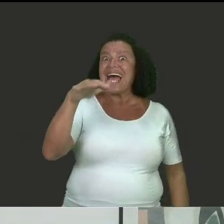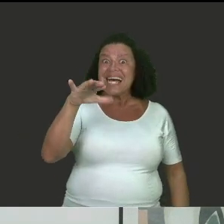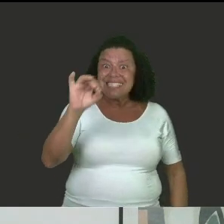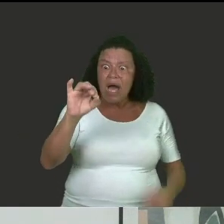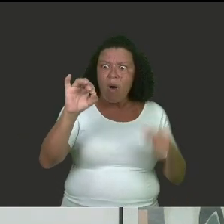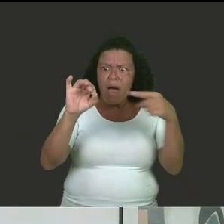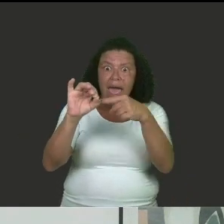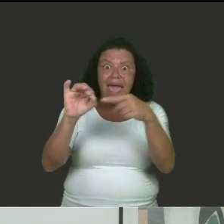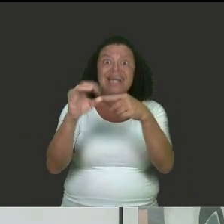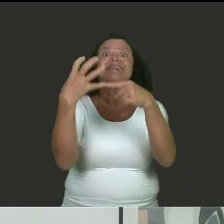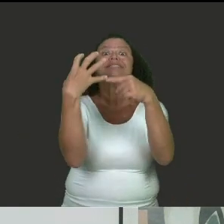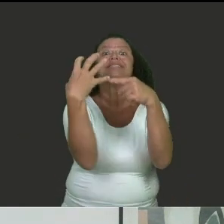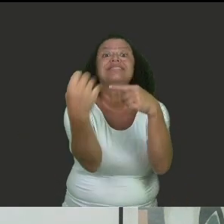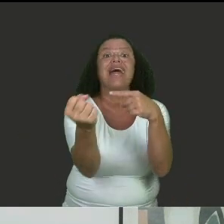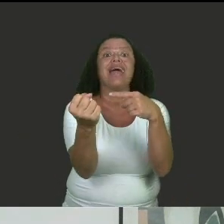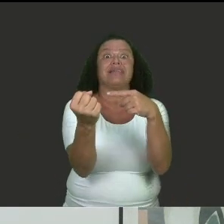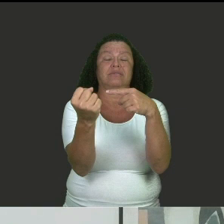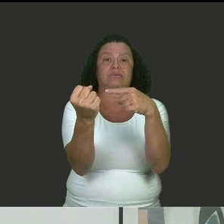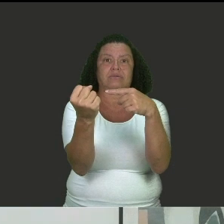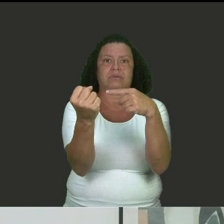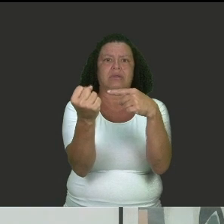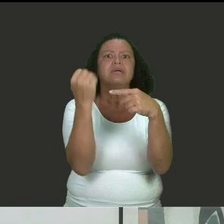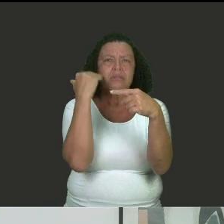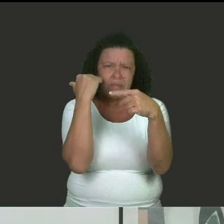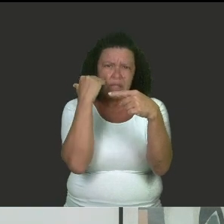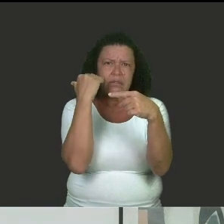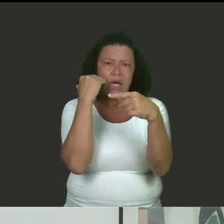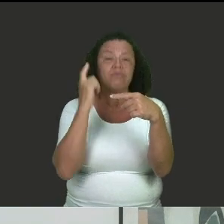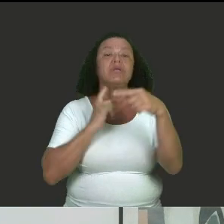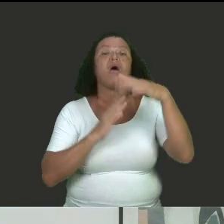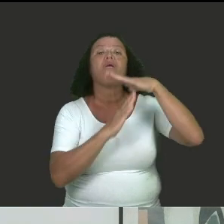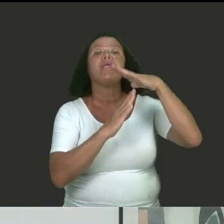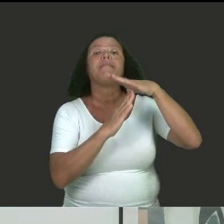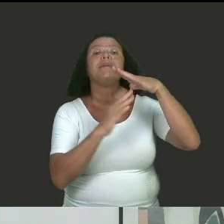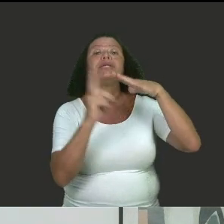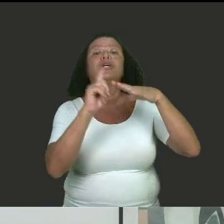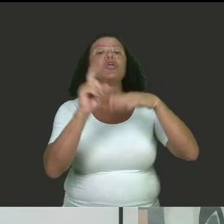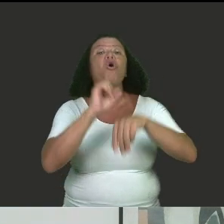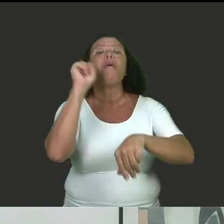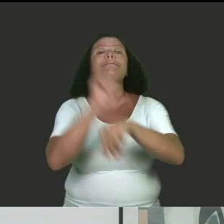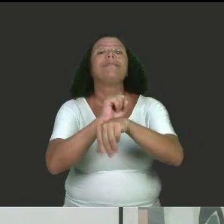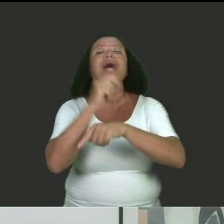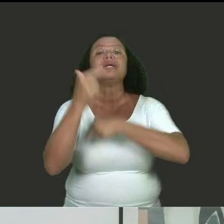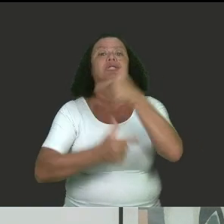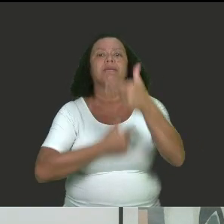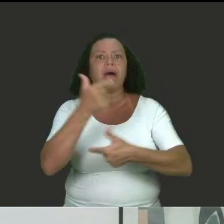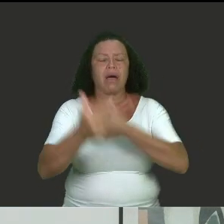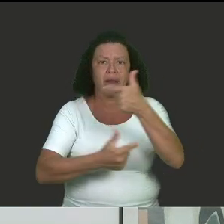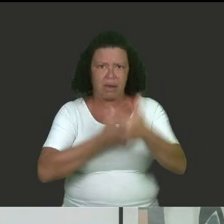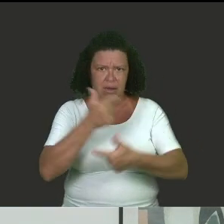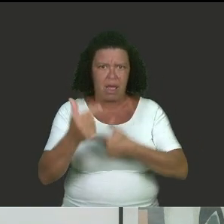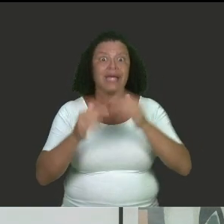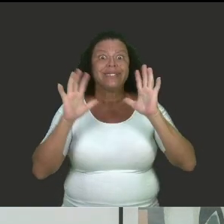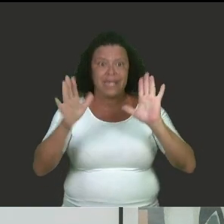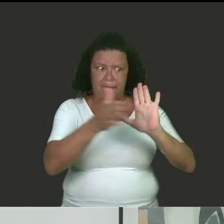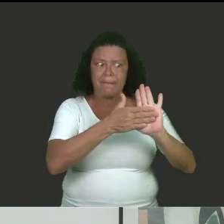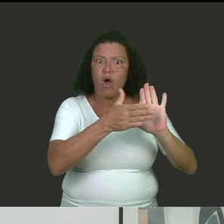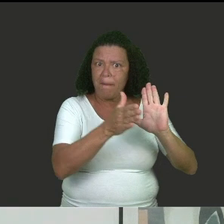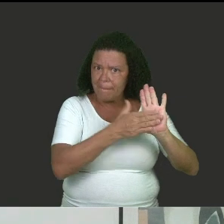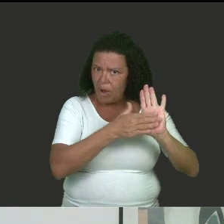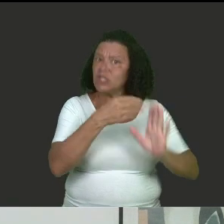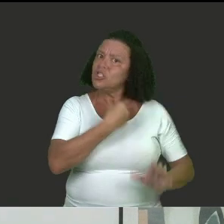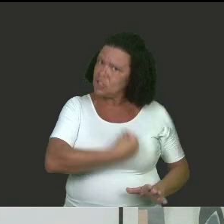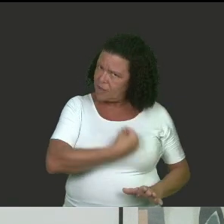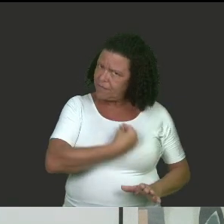é a aceitação dinâmica, cujo limite é não parar de trabalhar, já que a proposta de vida é a